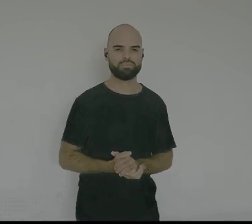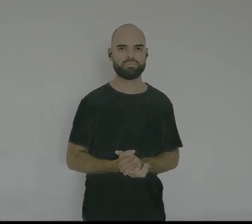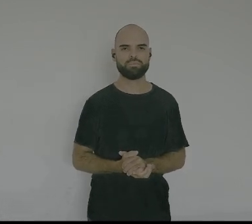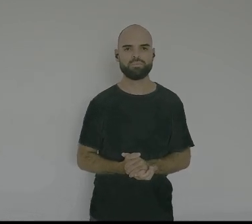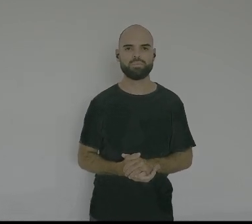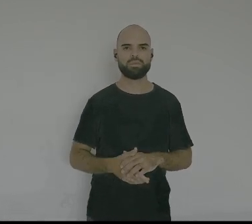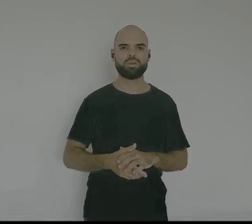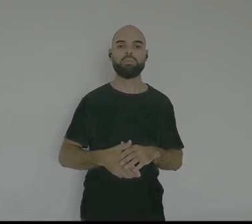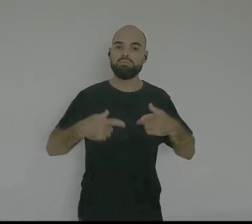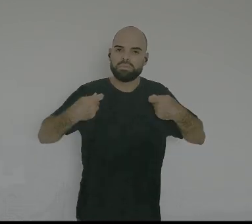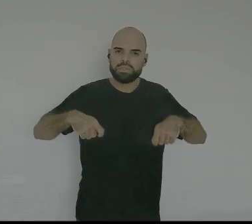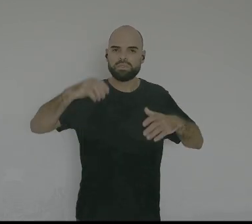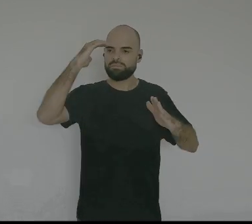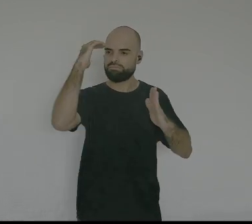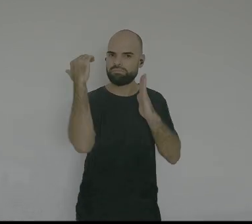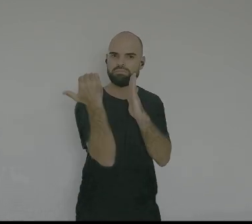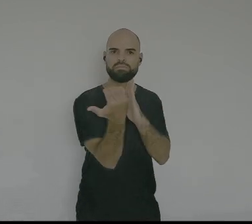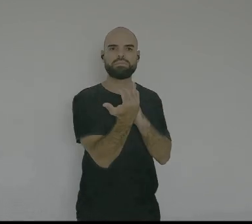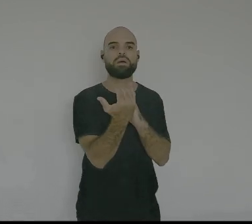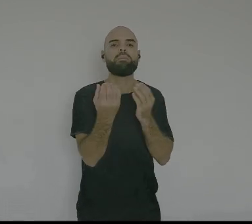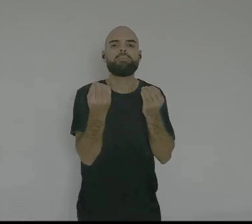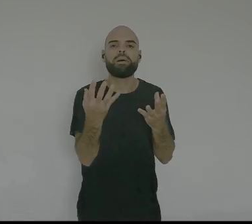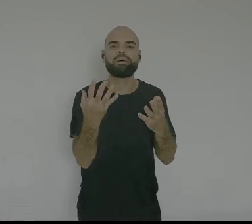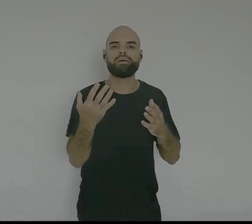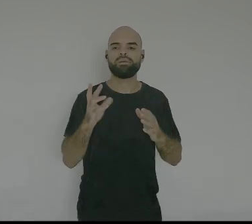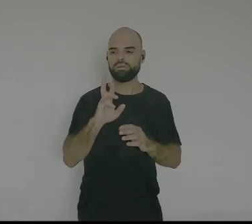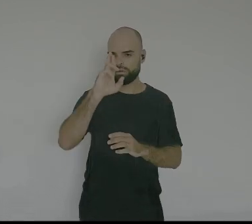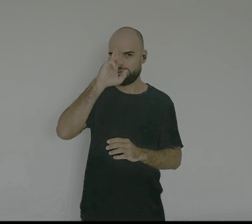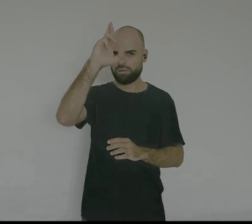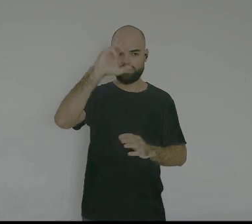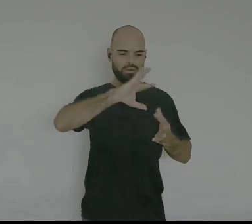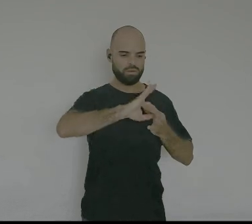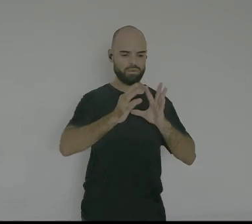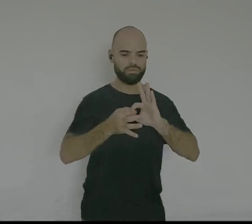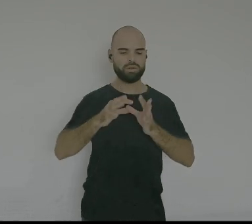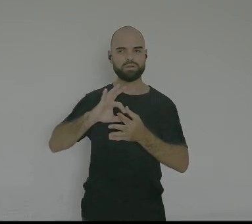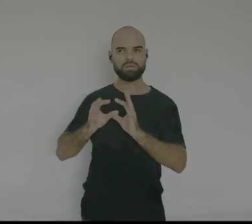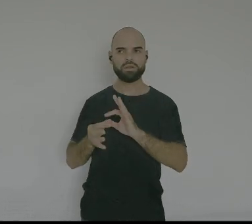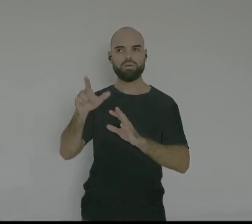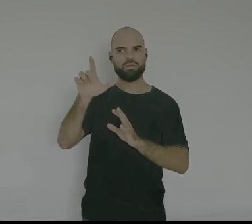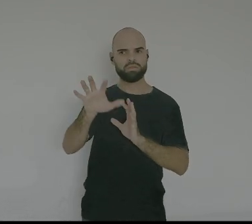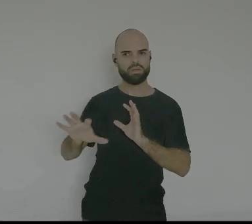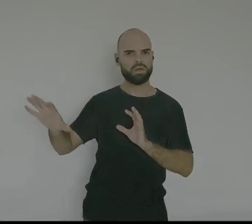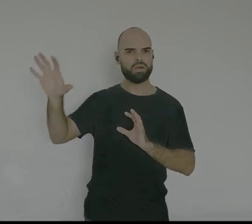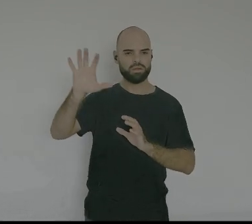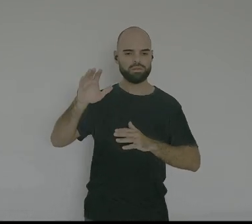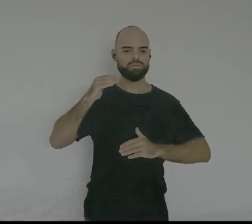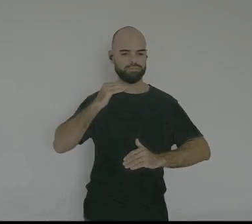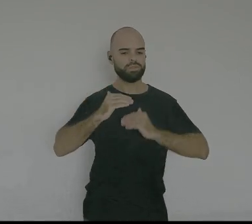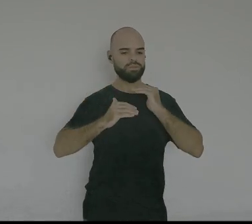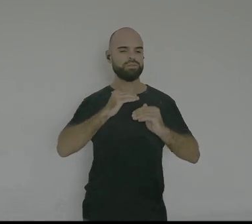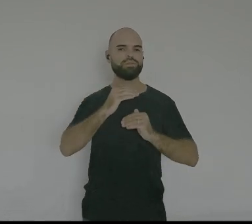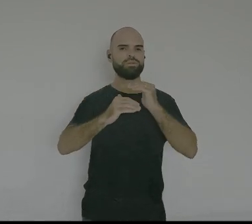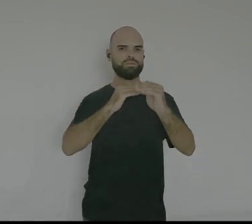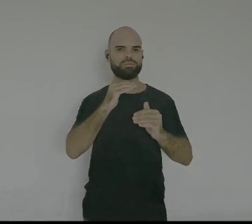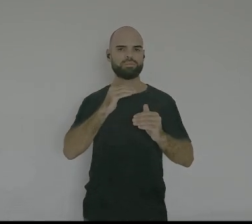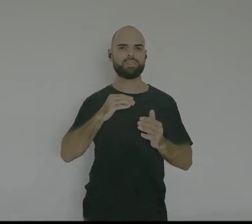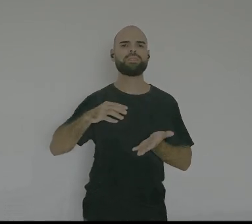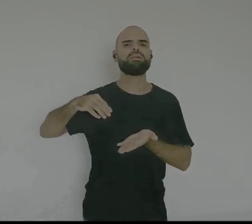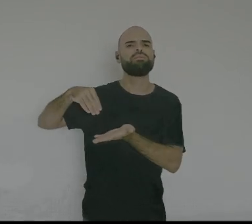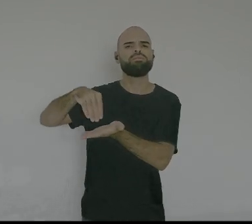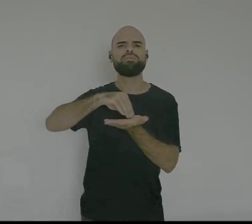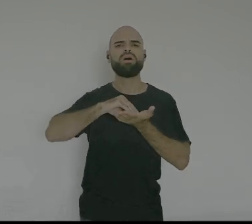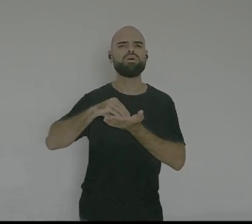fundamental para a gente desenvolver a governança nas redes. O que nos falta um pouco,